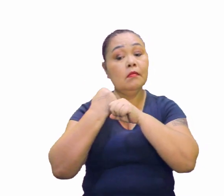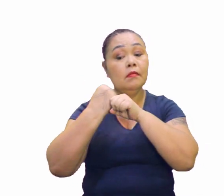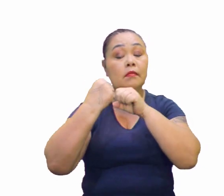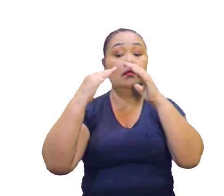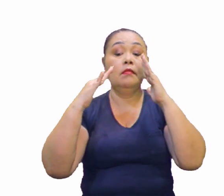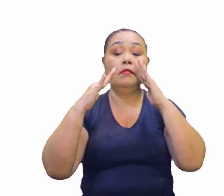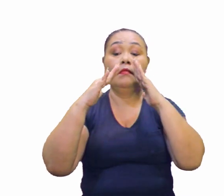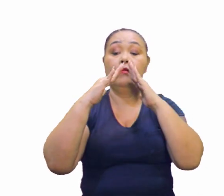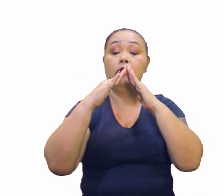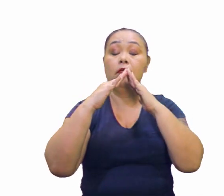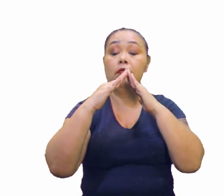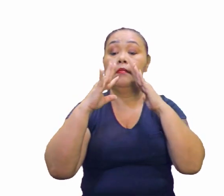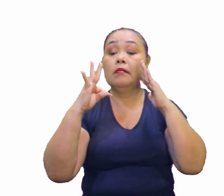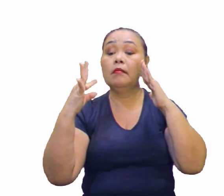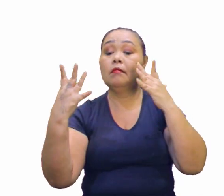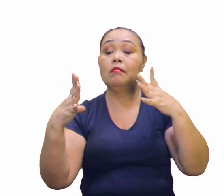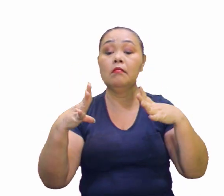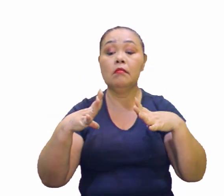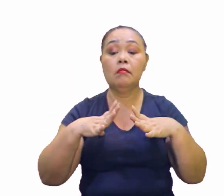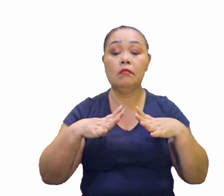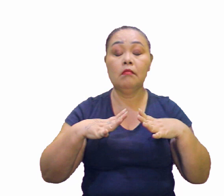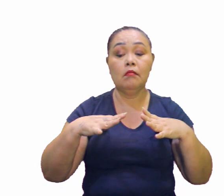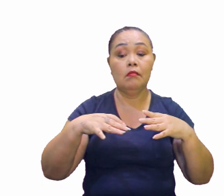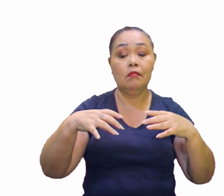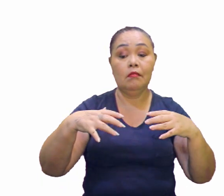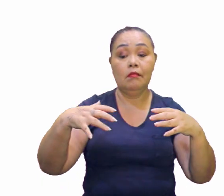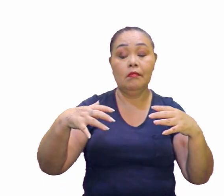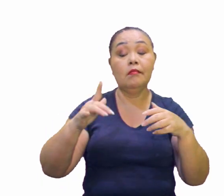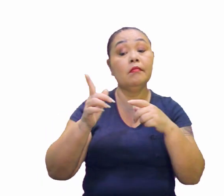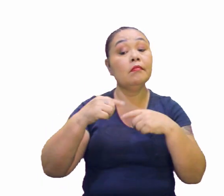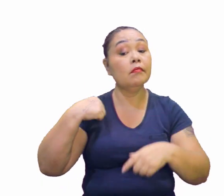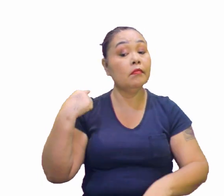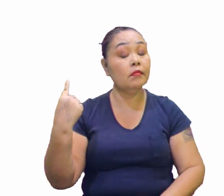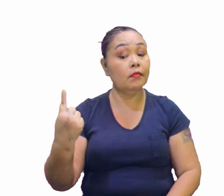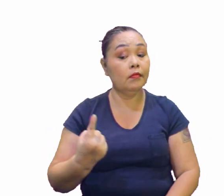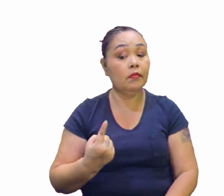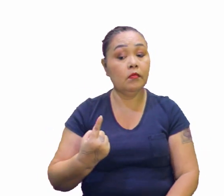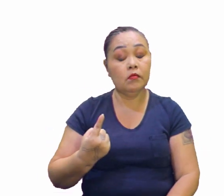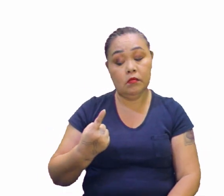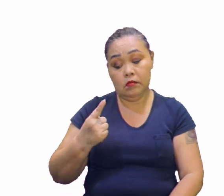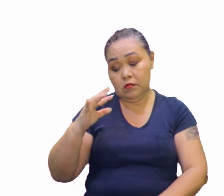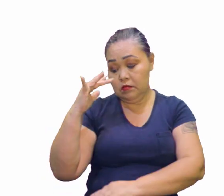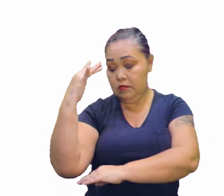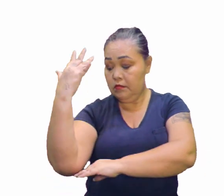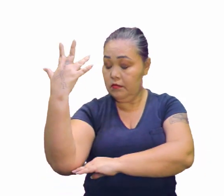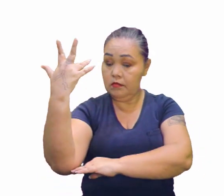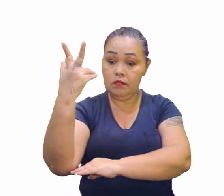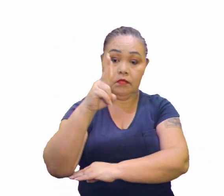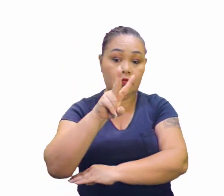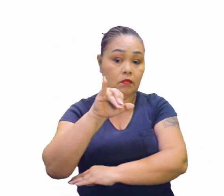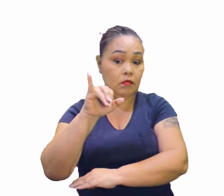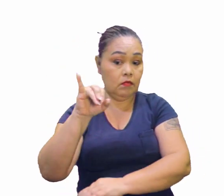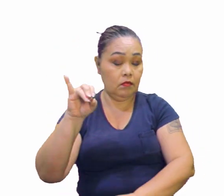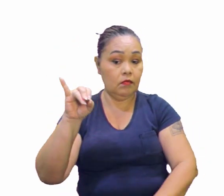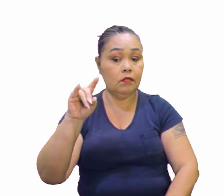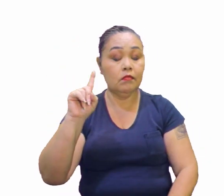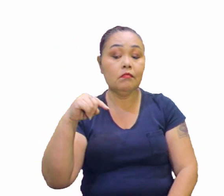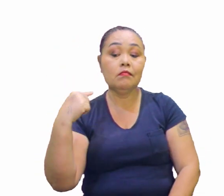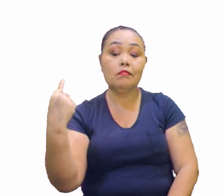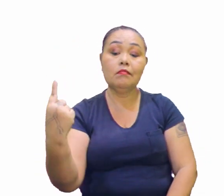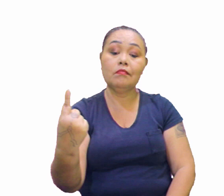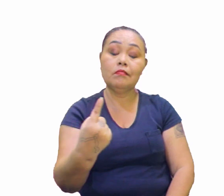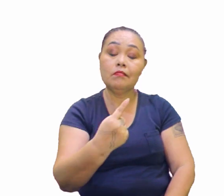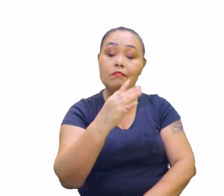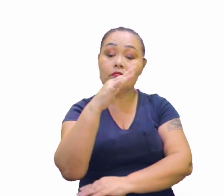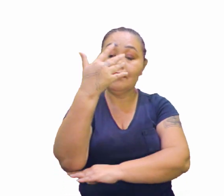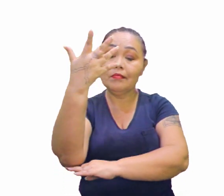casas, as cidades crescem e aí a floresta vai, ao redor da cidade, vai